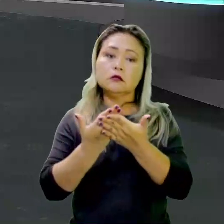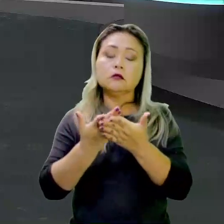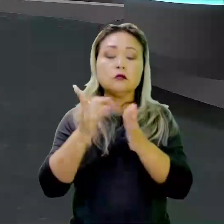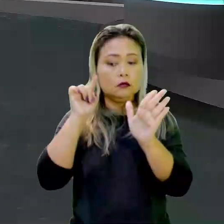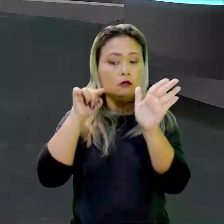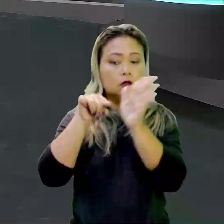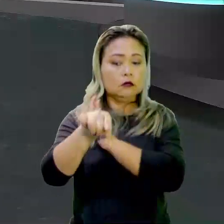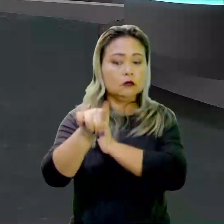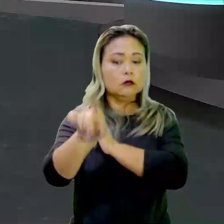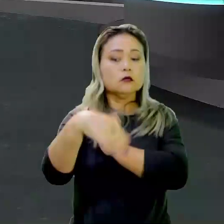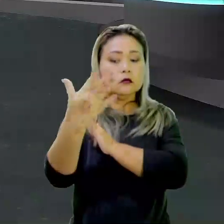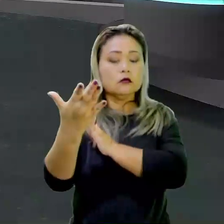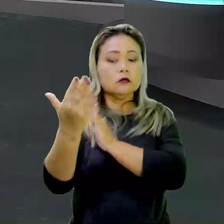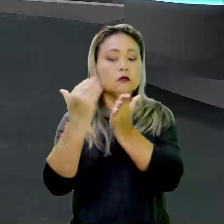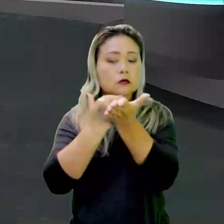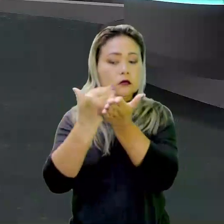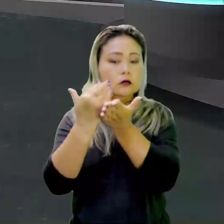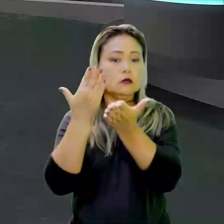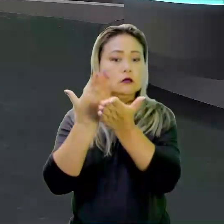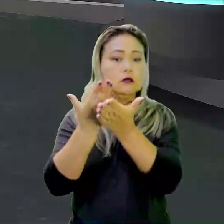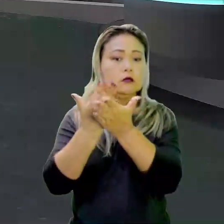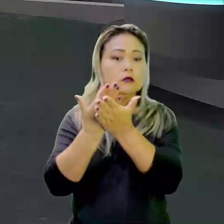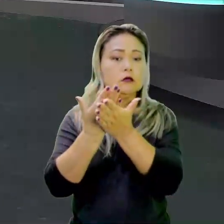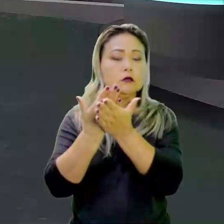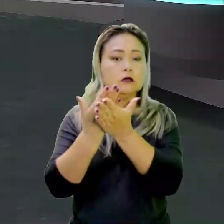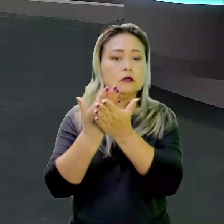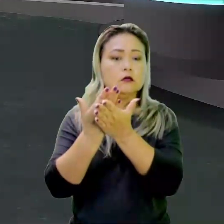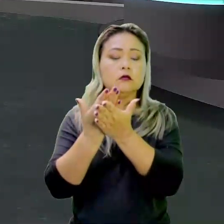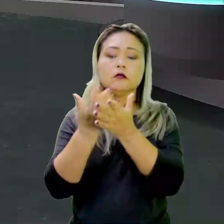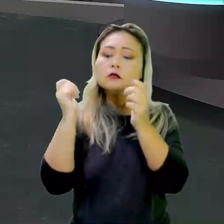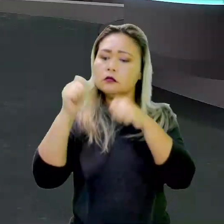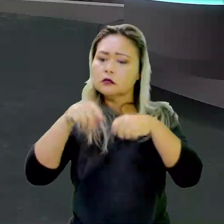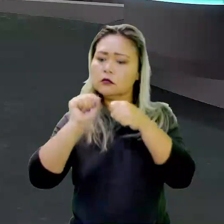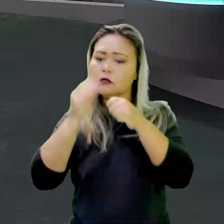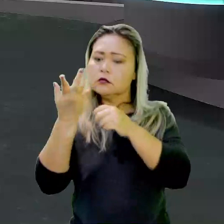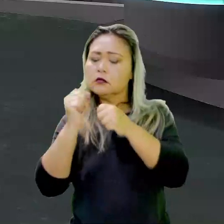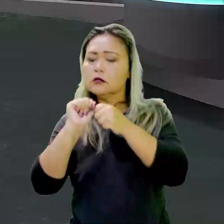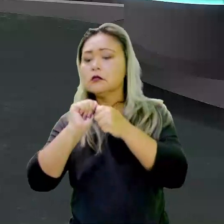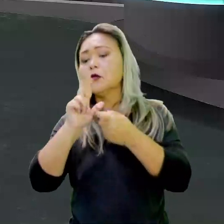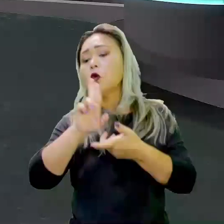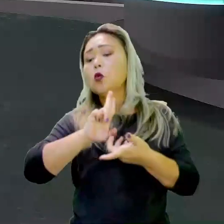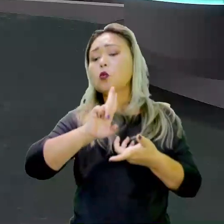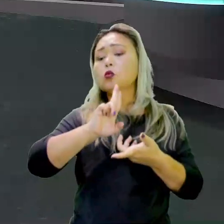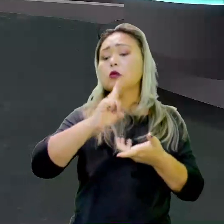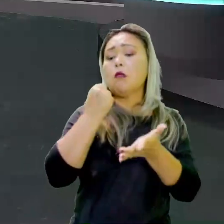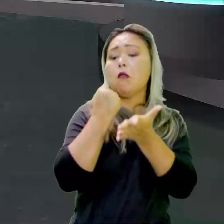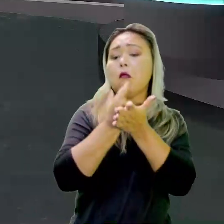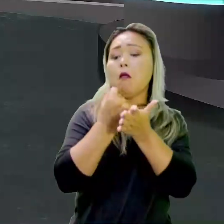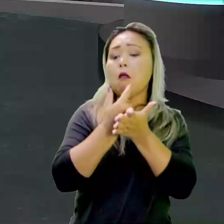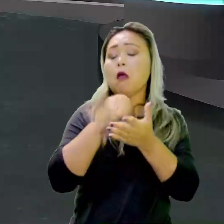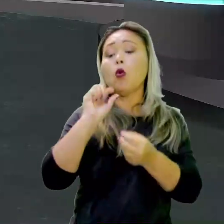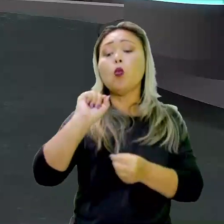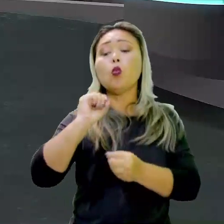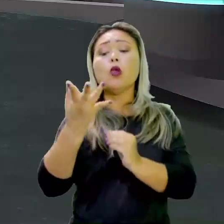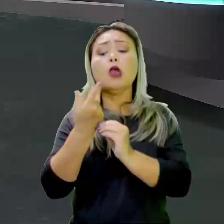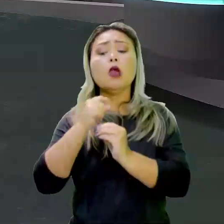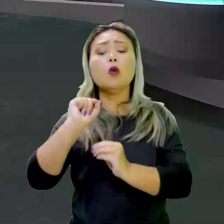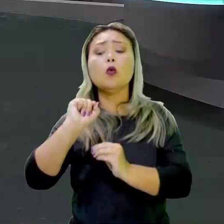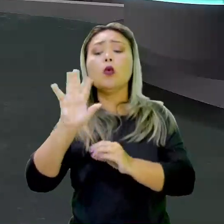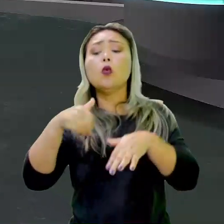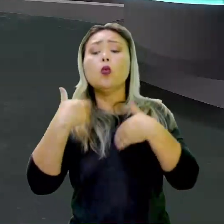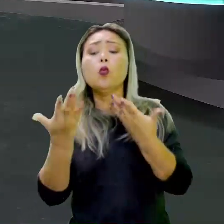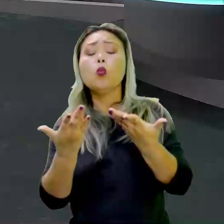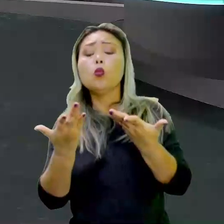nós fizemos uma pergunta para vocês lá no início da aula. Você produz arte ou consome arte? Para você, o que é arte? Então,